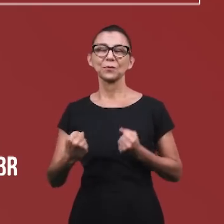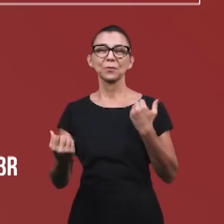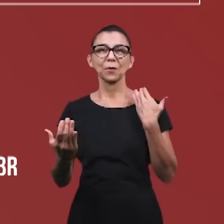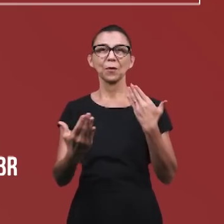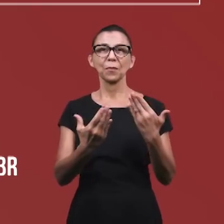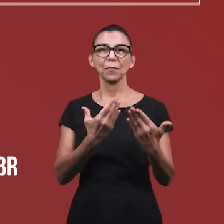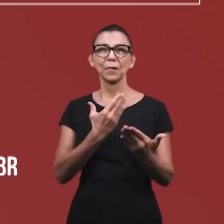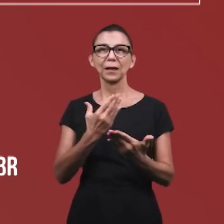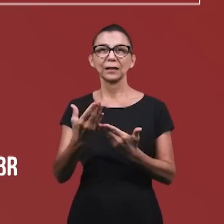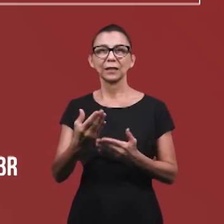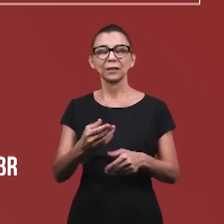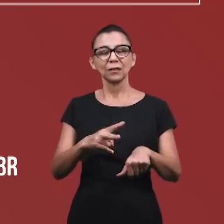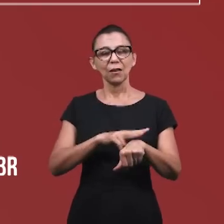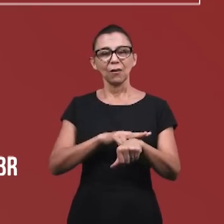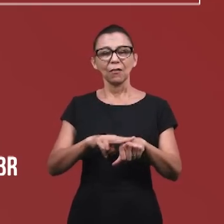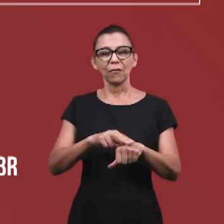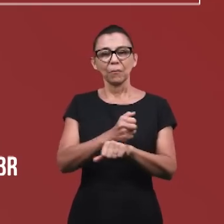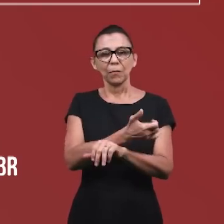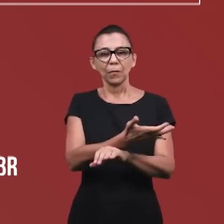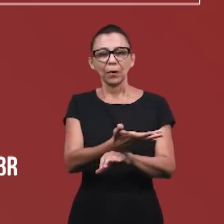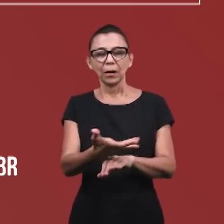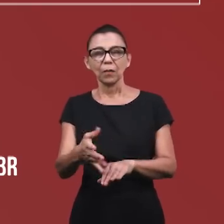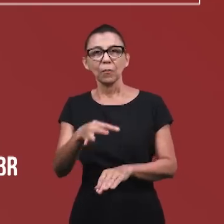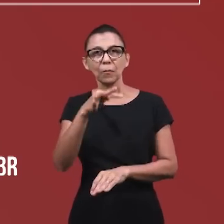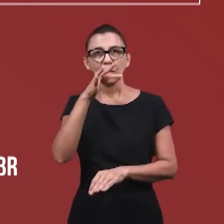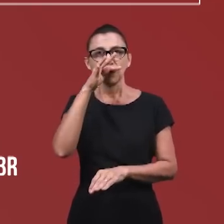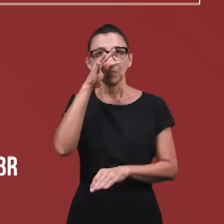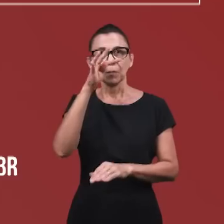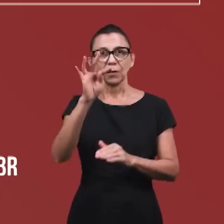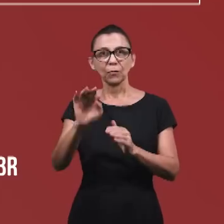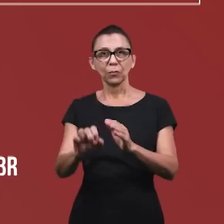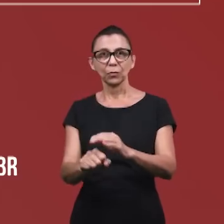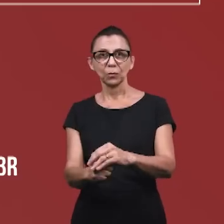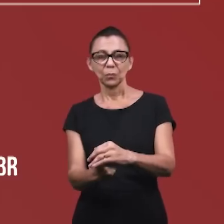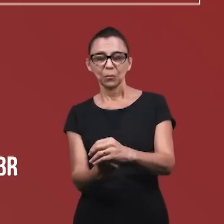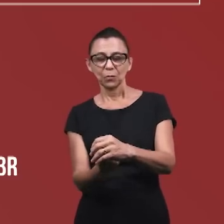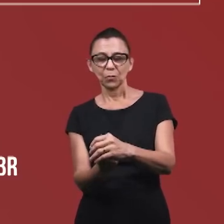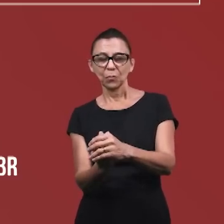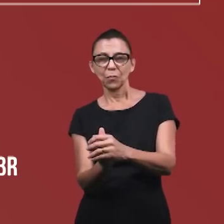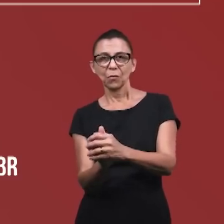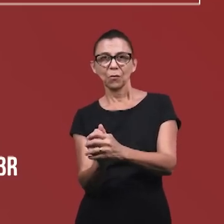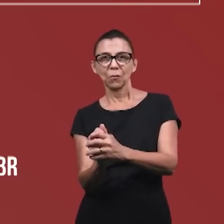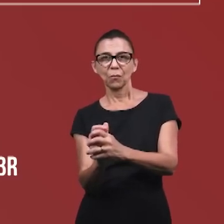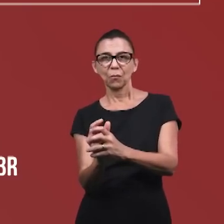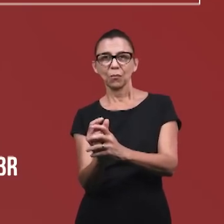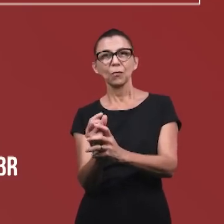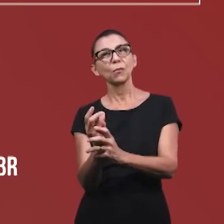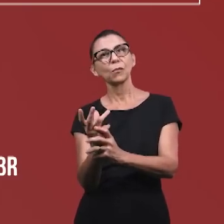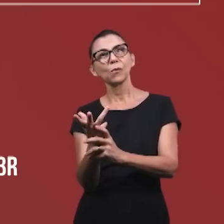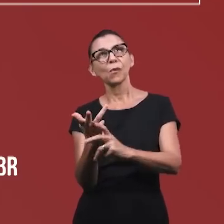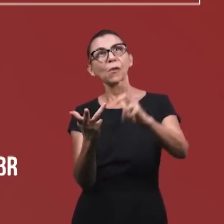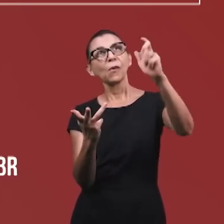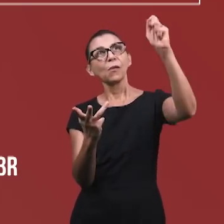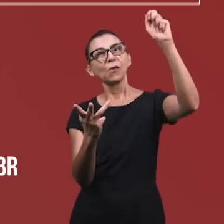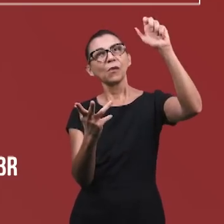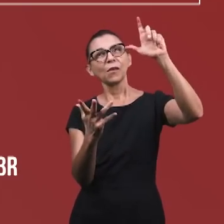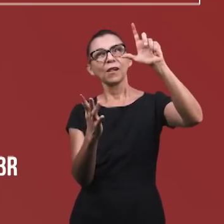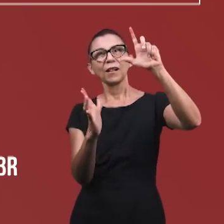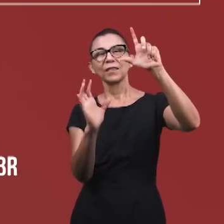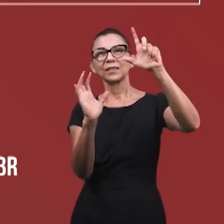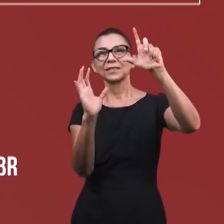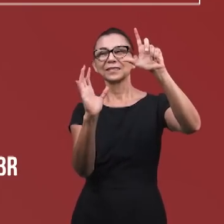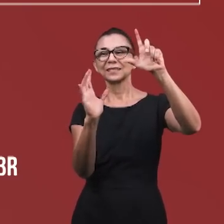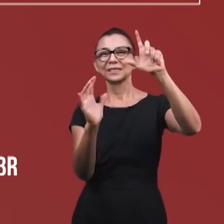desponta para a luz do sol. Assim brilhou um dia